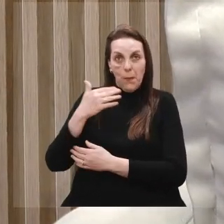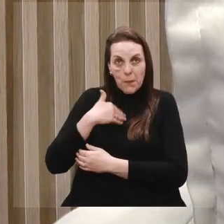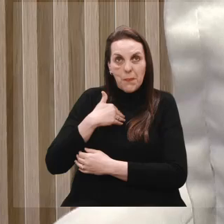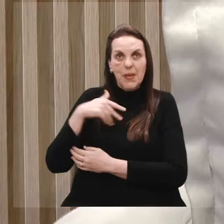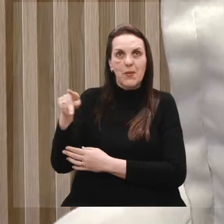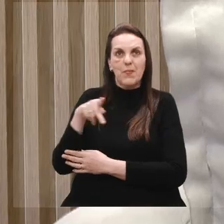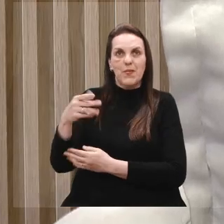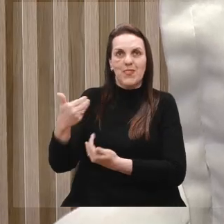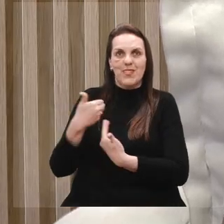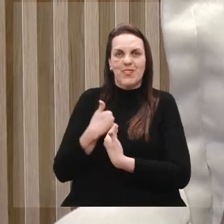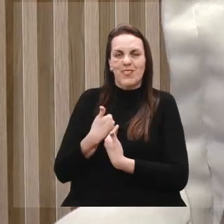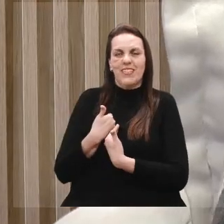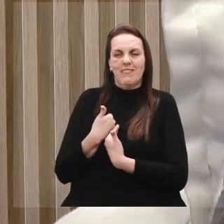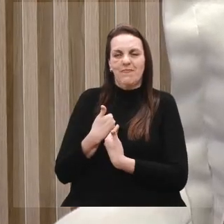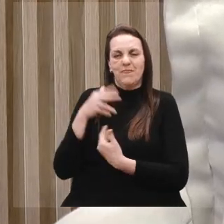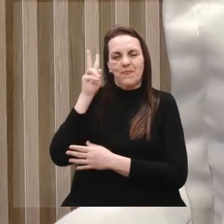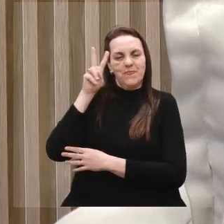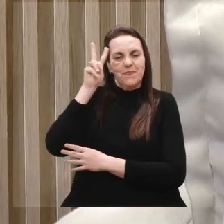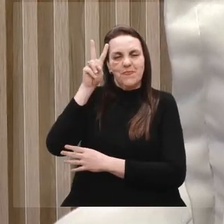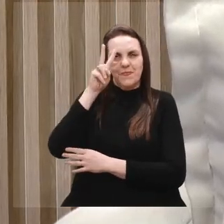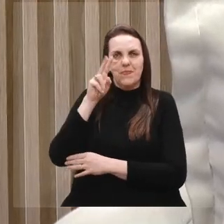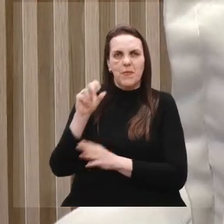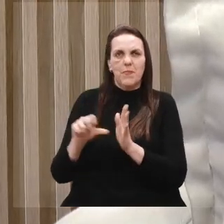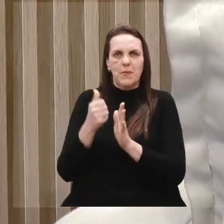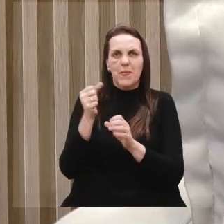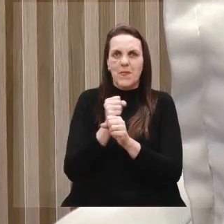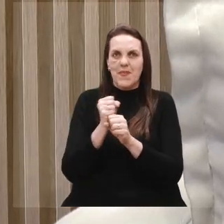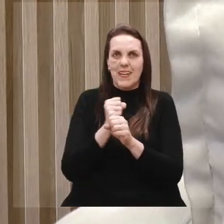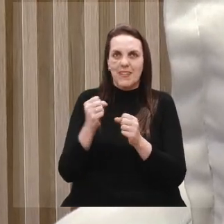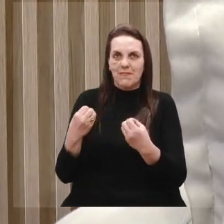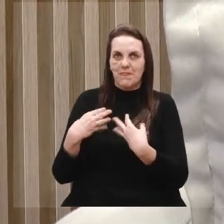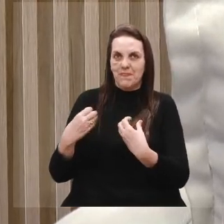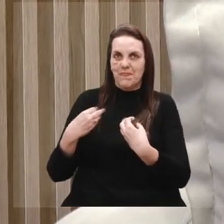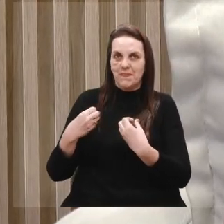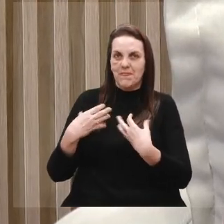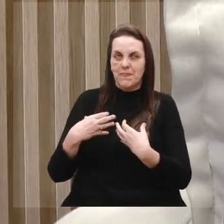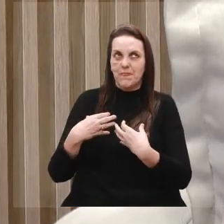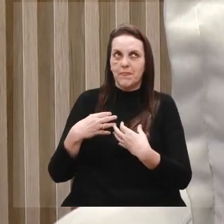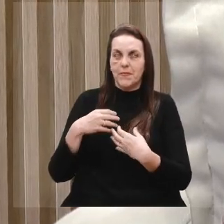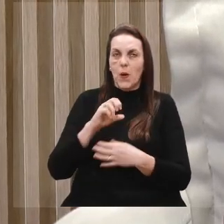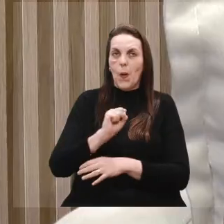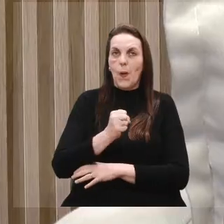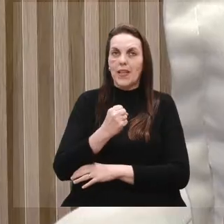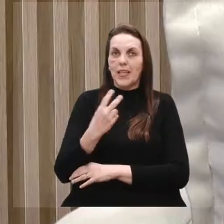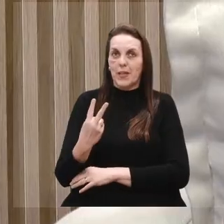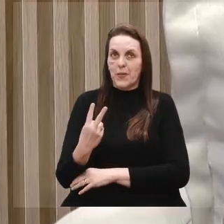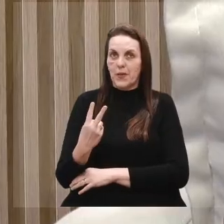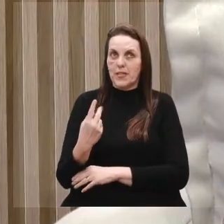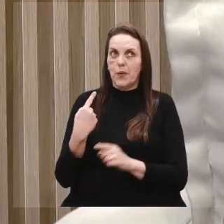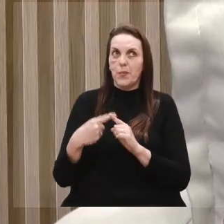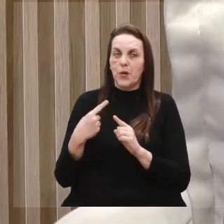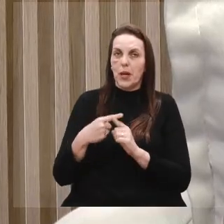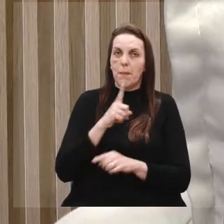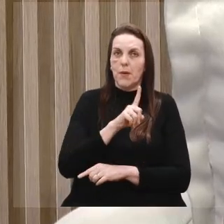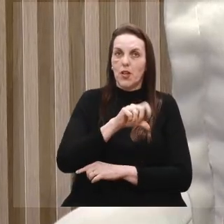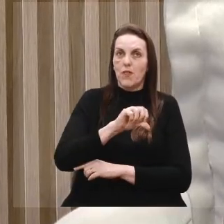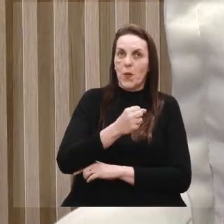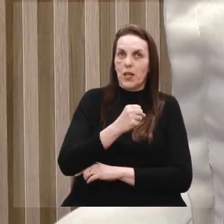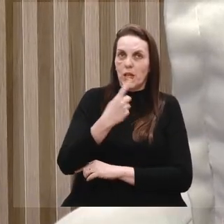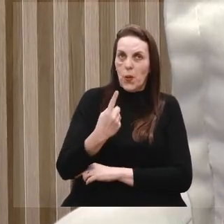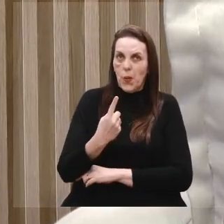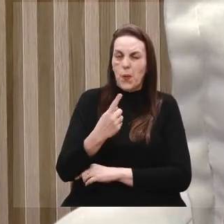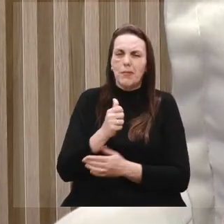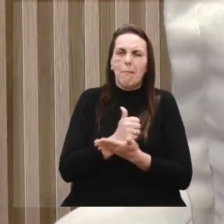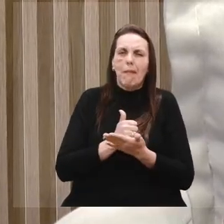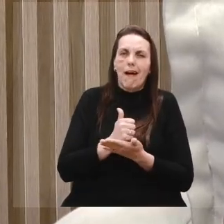minha professora, eu lembro que o primeiro ano que ela me deu aula foi em 82, porque em 81 a gente fazia